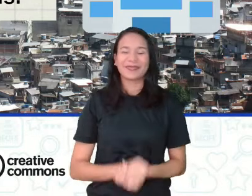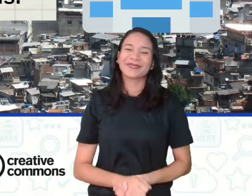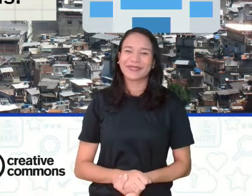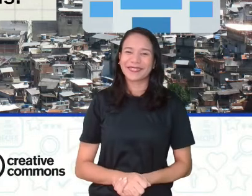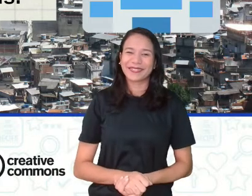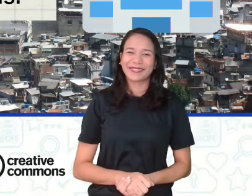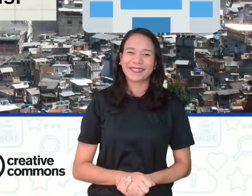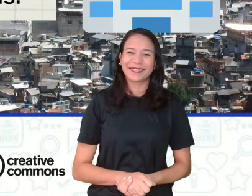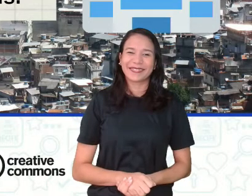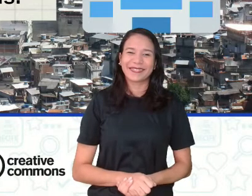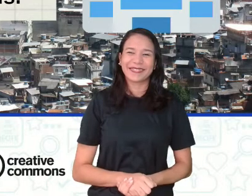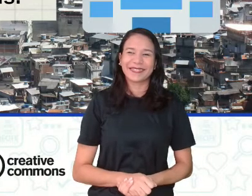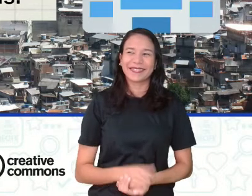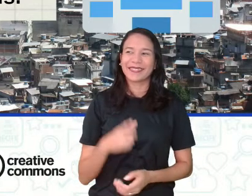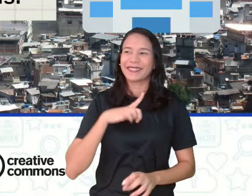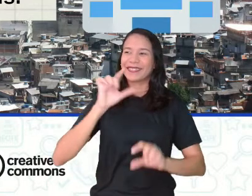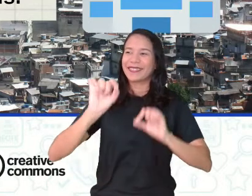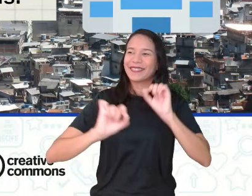quem?